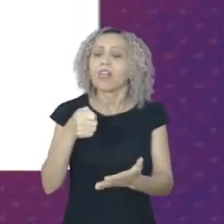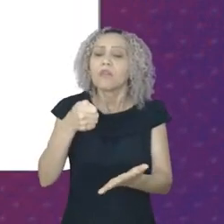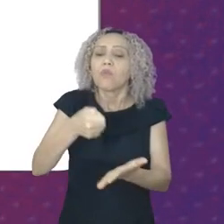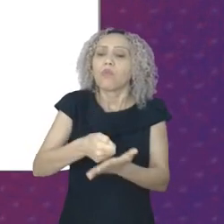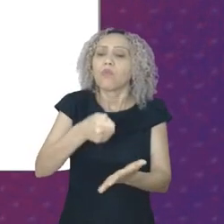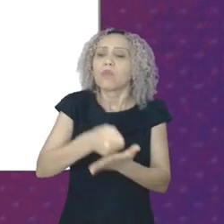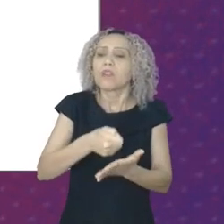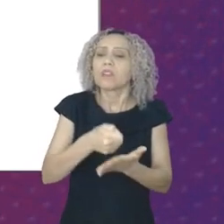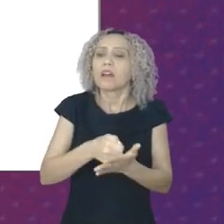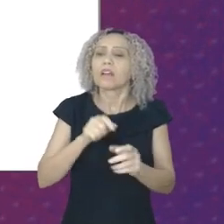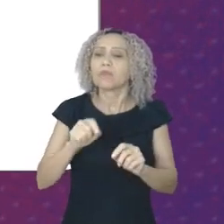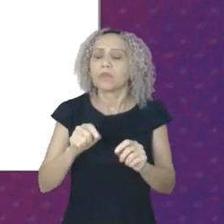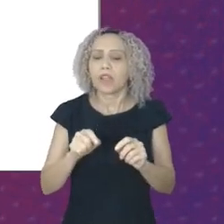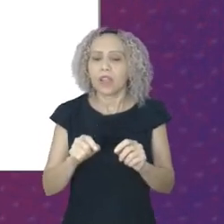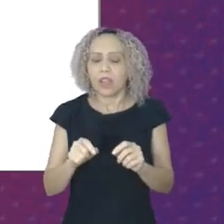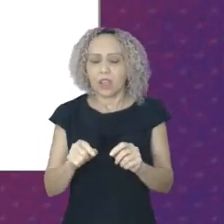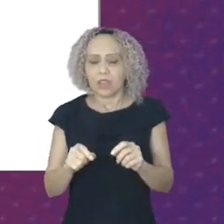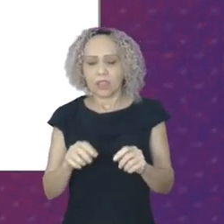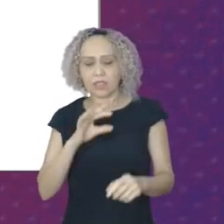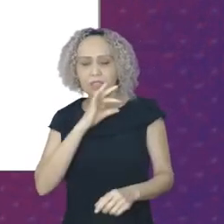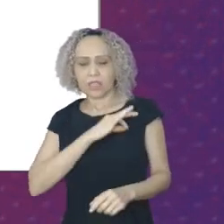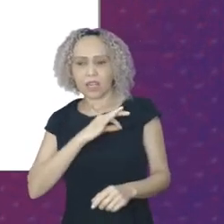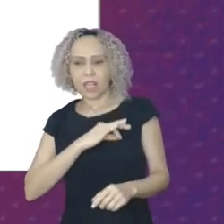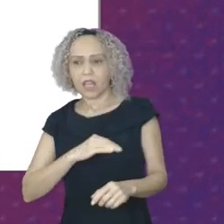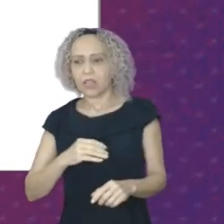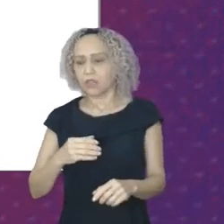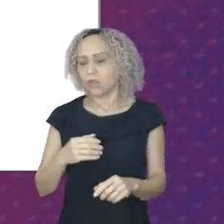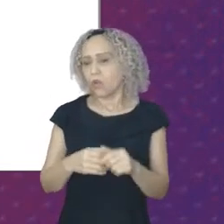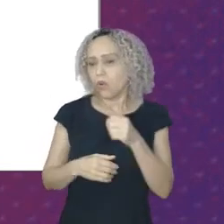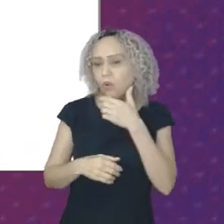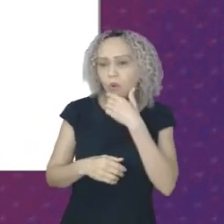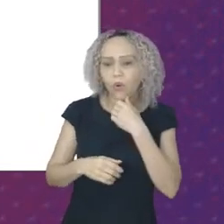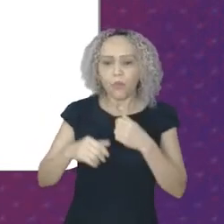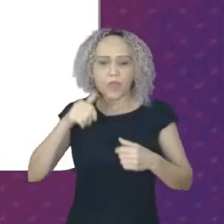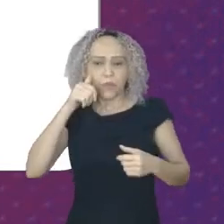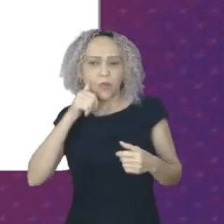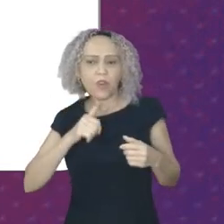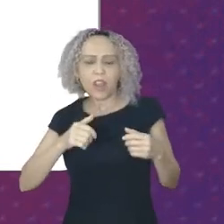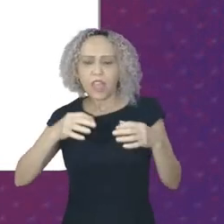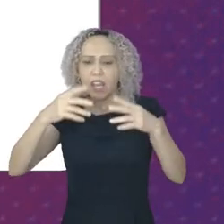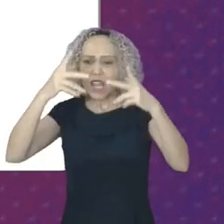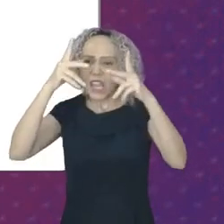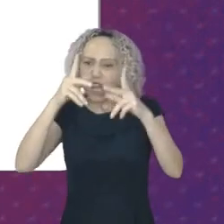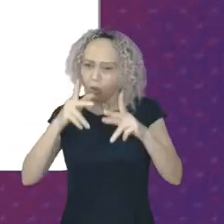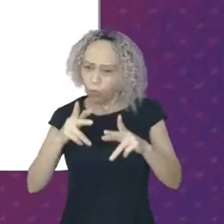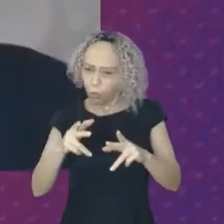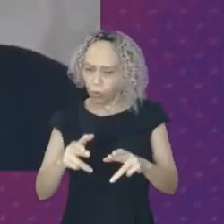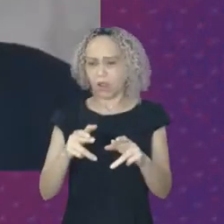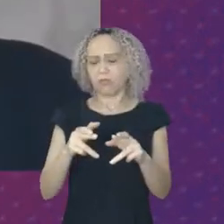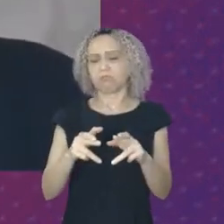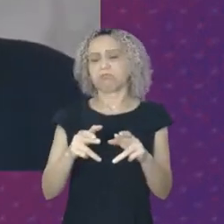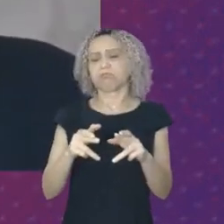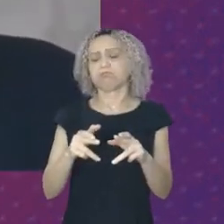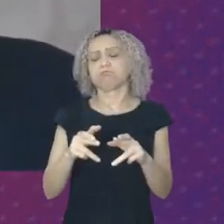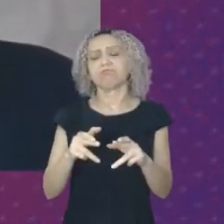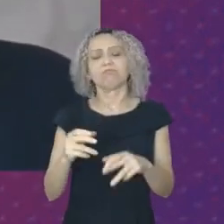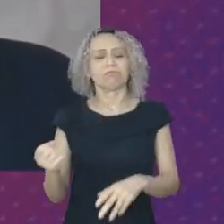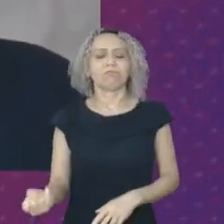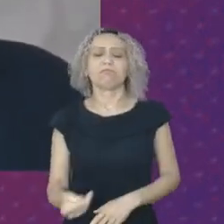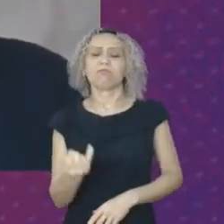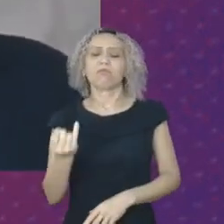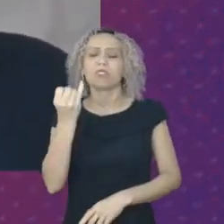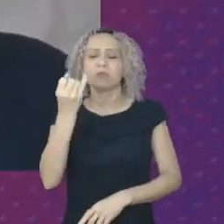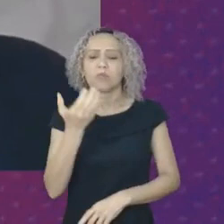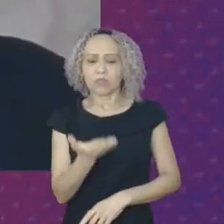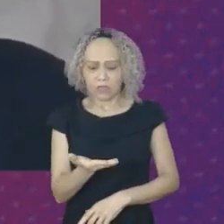obrigatoriedade da igualdade salarial entre homens e mulheres no mundo do trabalho. Isso é muito importante,